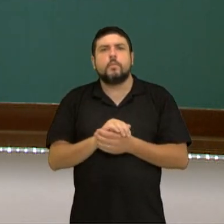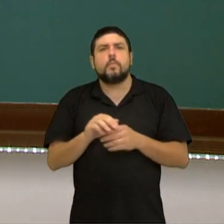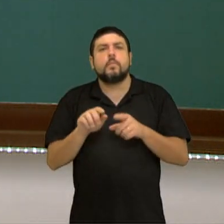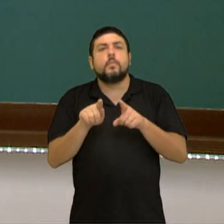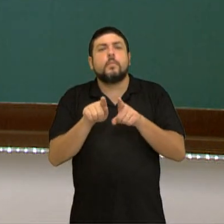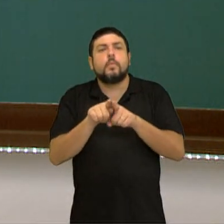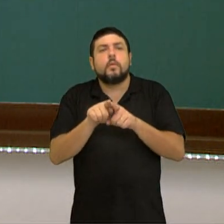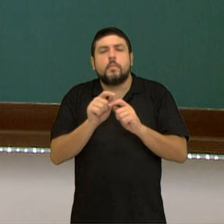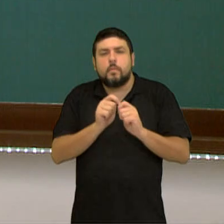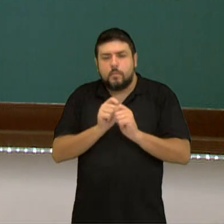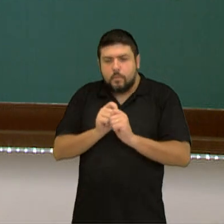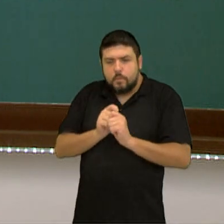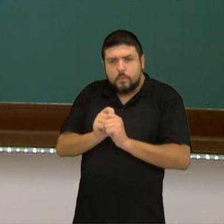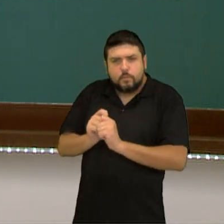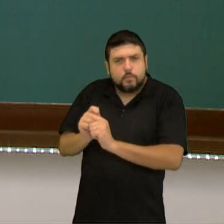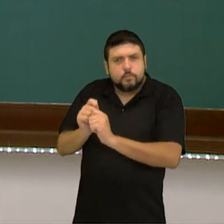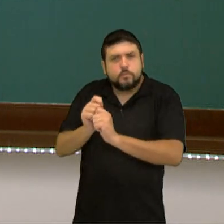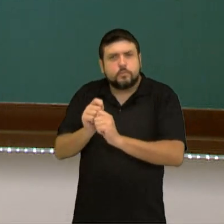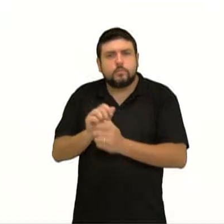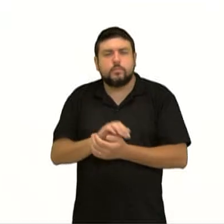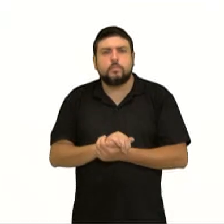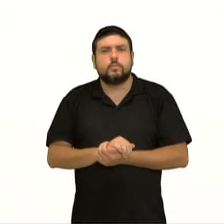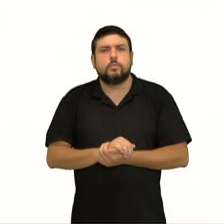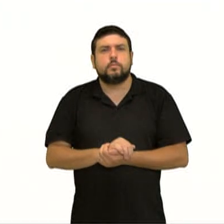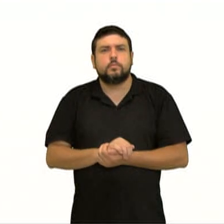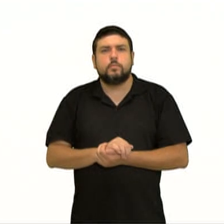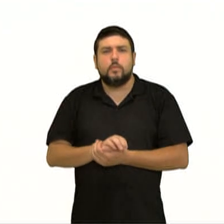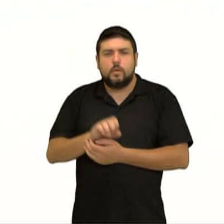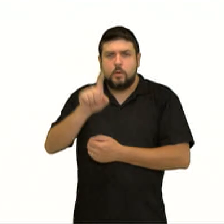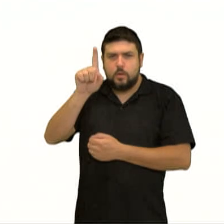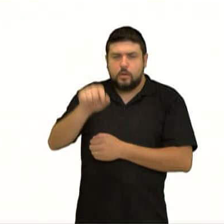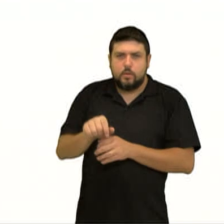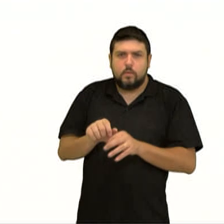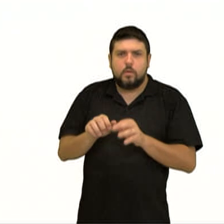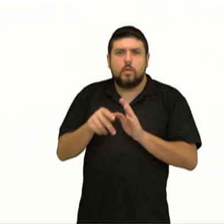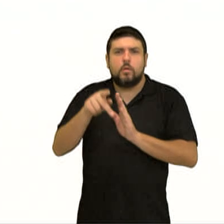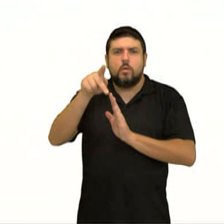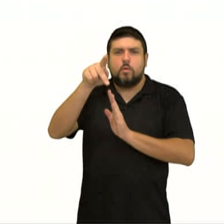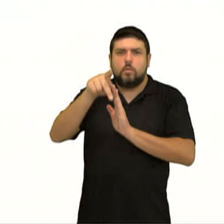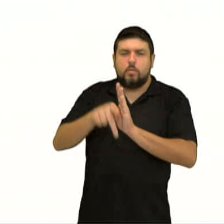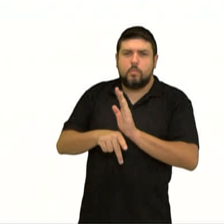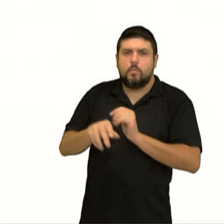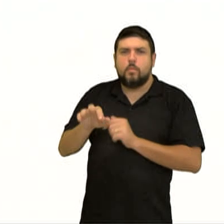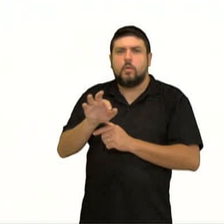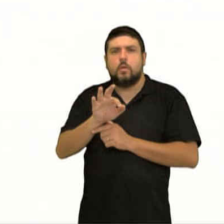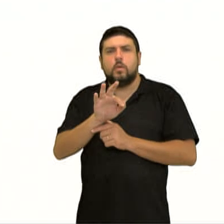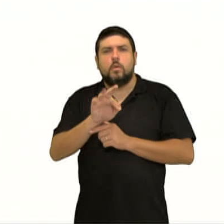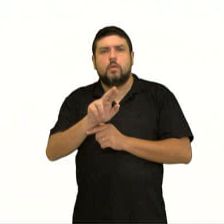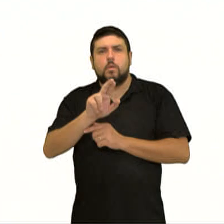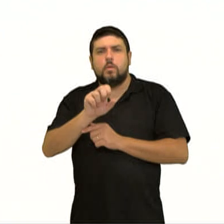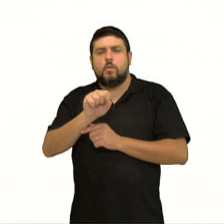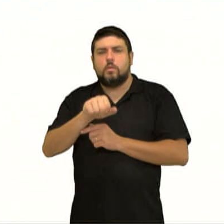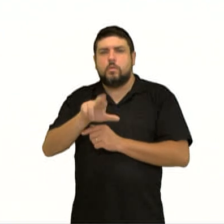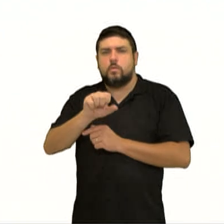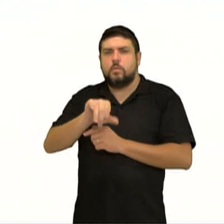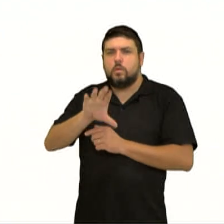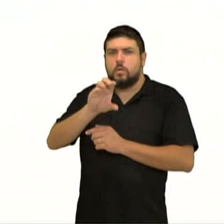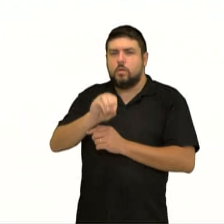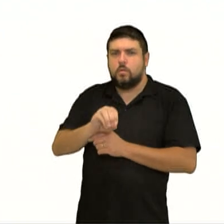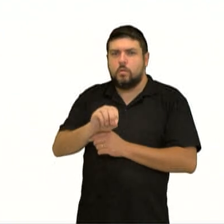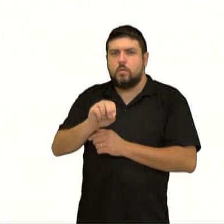aqui, né? Esse é o projeto de Francisco Antônio Pombal, que remodelou essa igreja